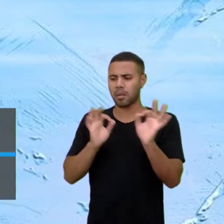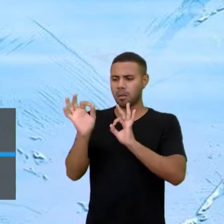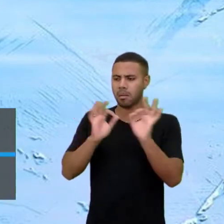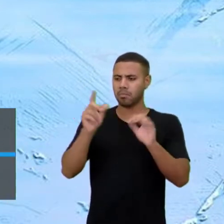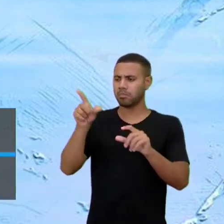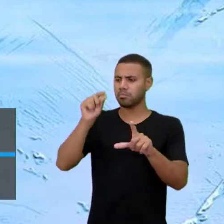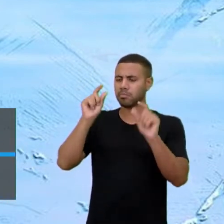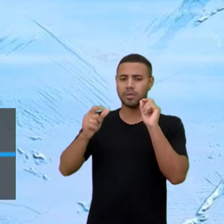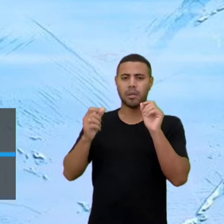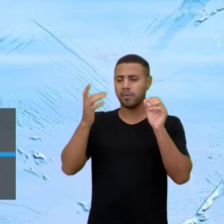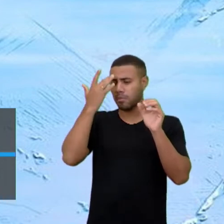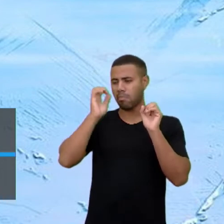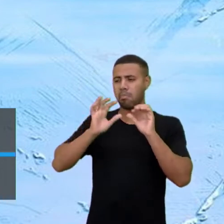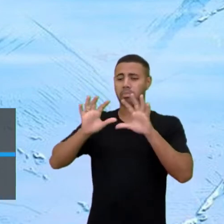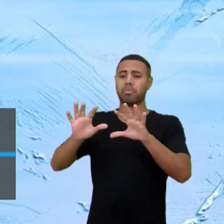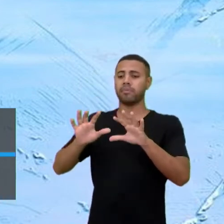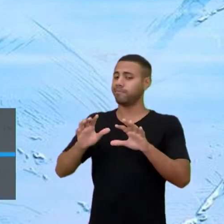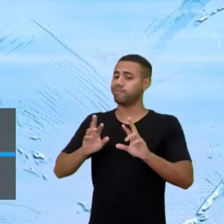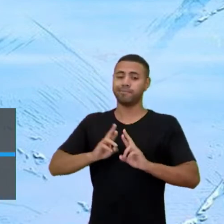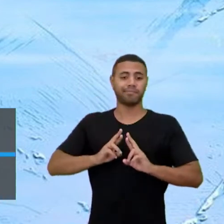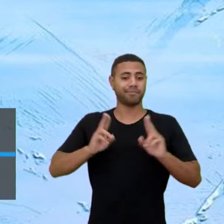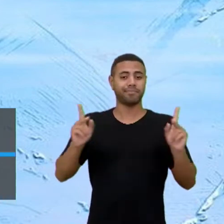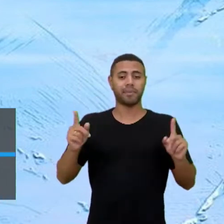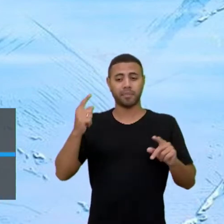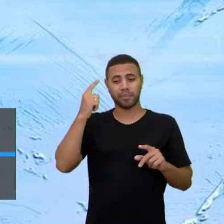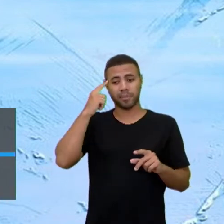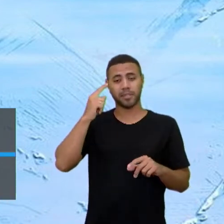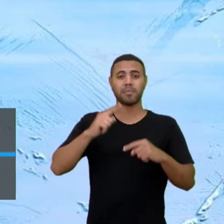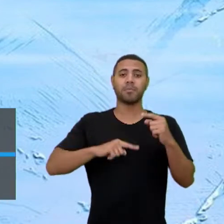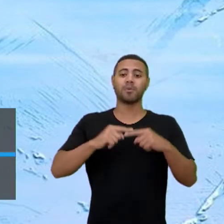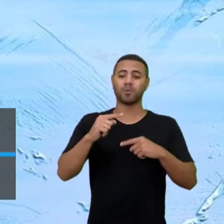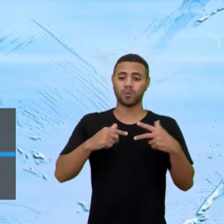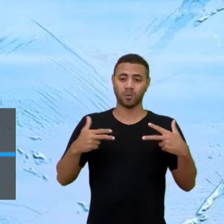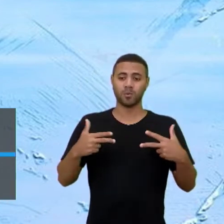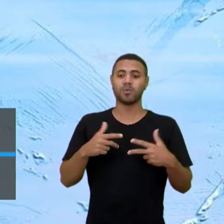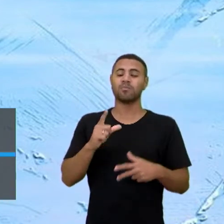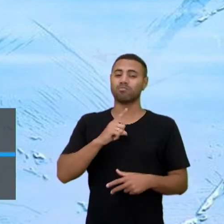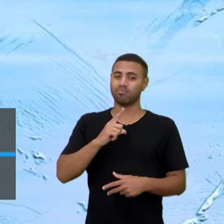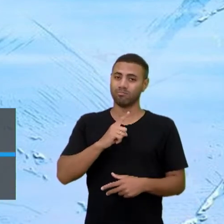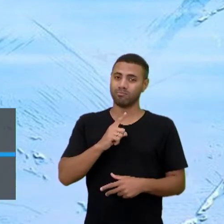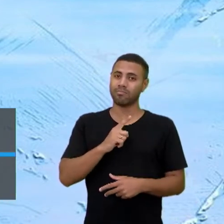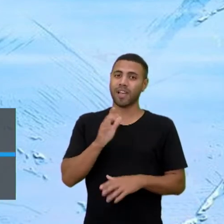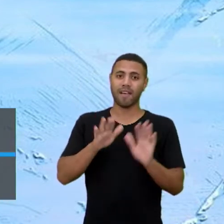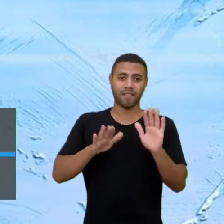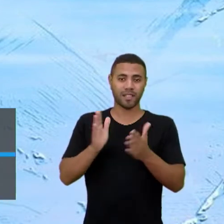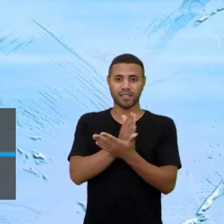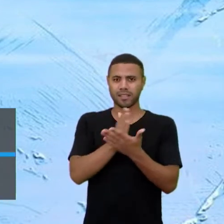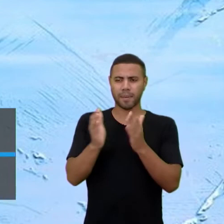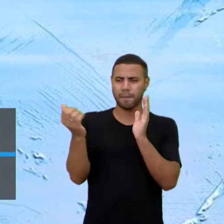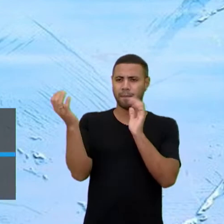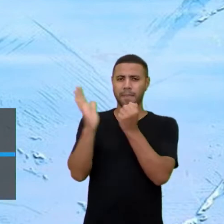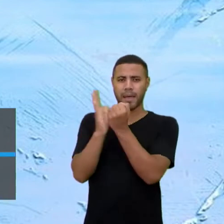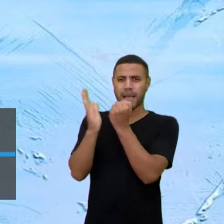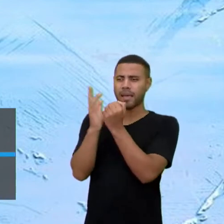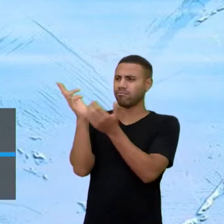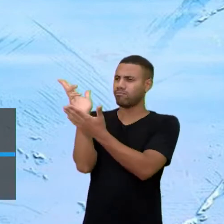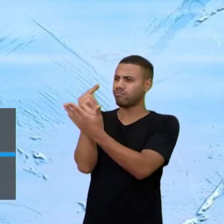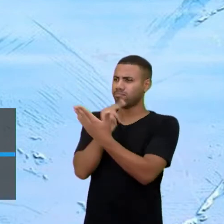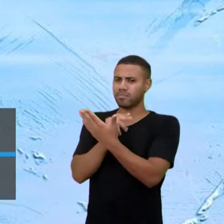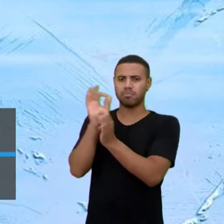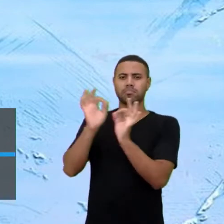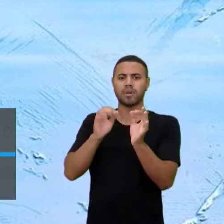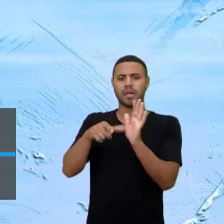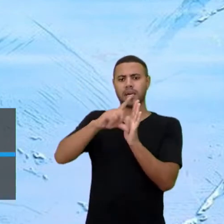é jogado. Mas se a gente for pensando produto por produto, cada embalagem, cada forma, cada desenho, cada